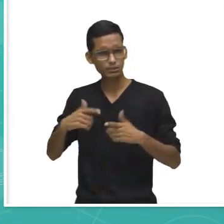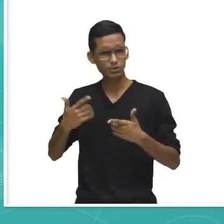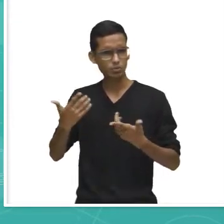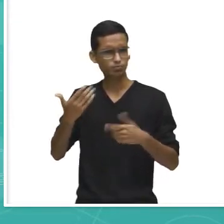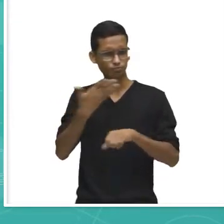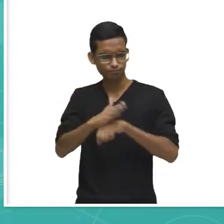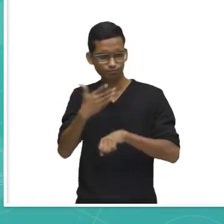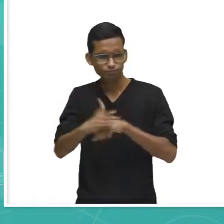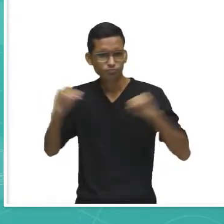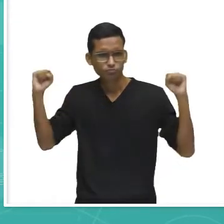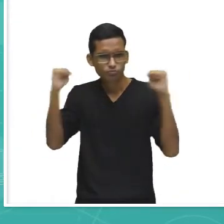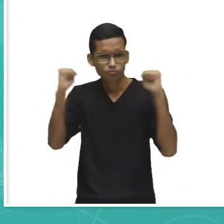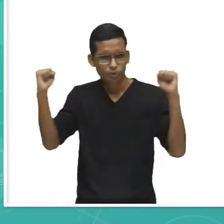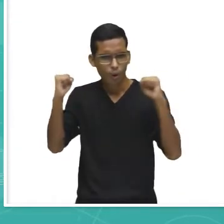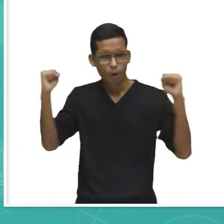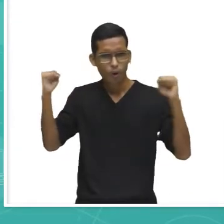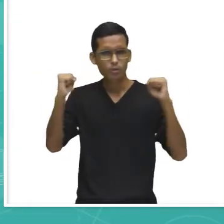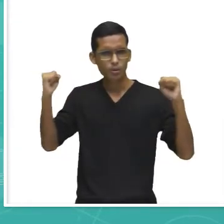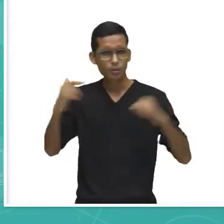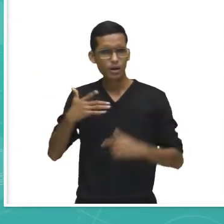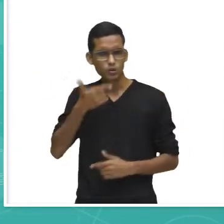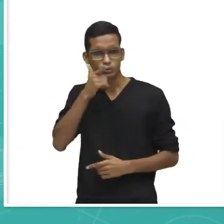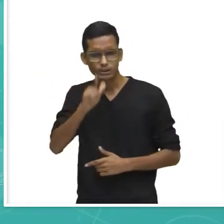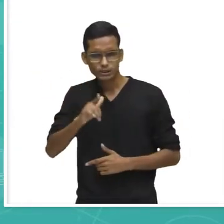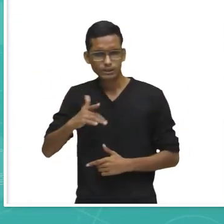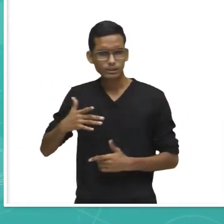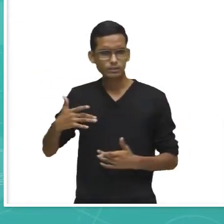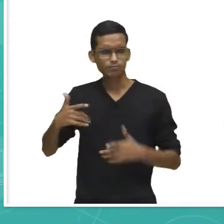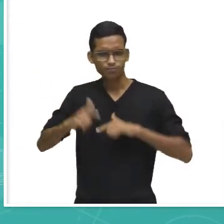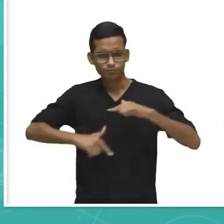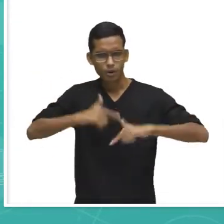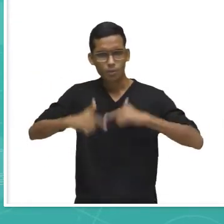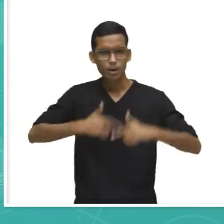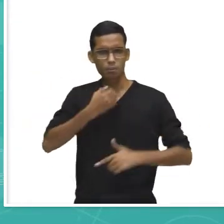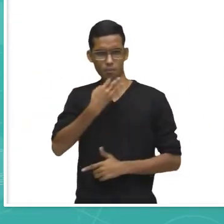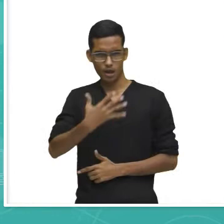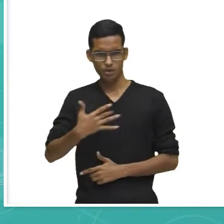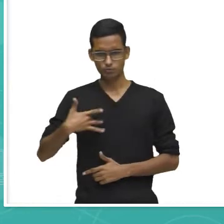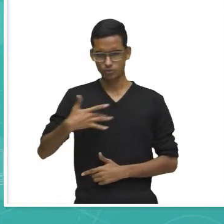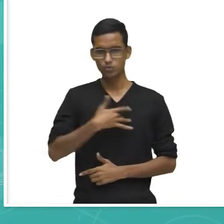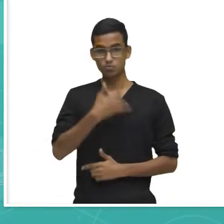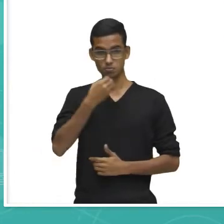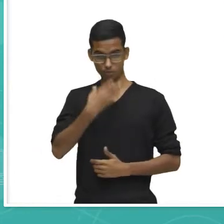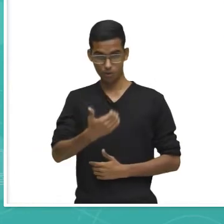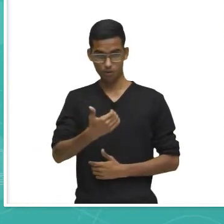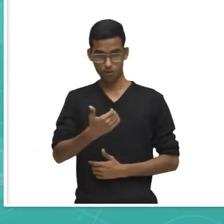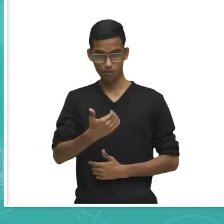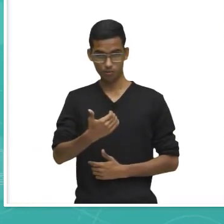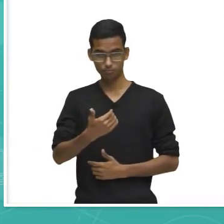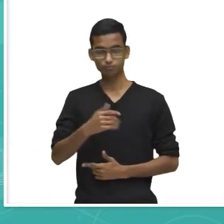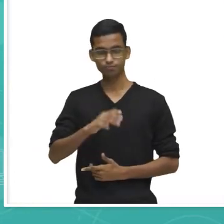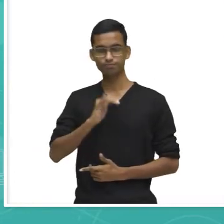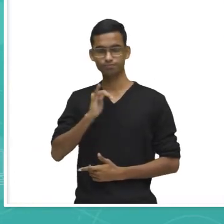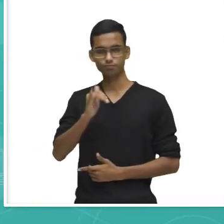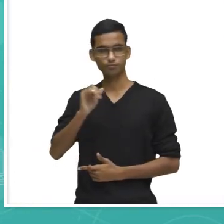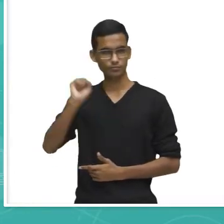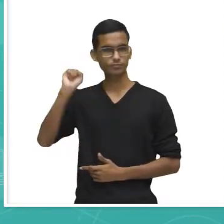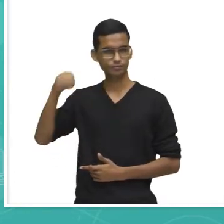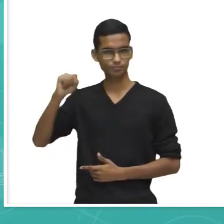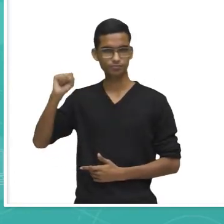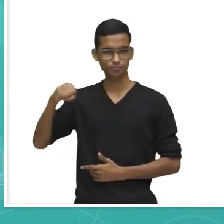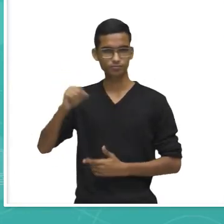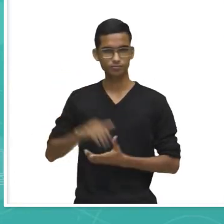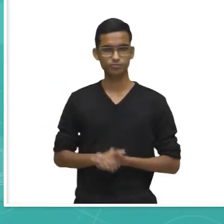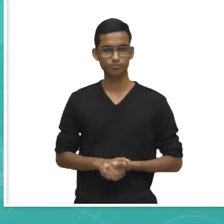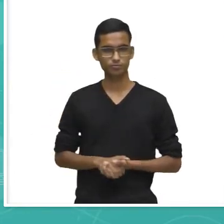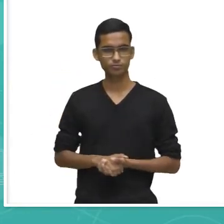para permanecer em boas condições para executar o seu trabalho? Eu já digo para vocês que sim. Sabe por quê? Olha